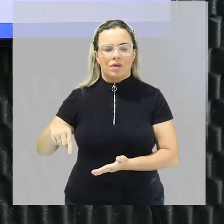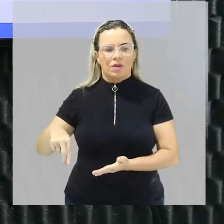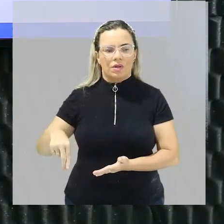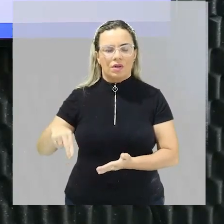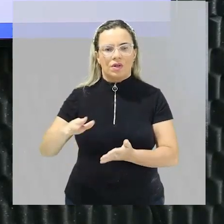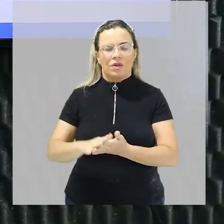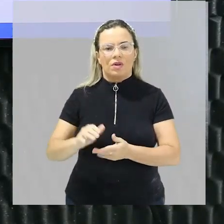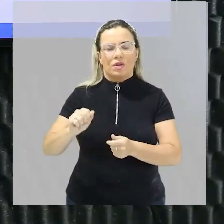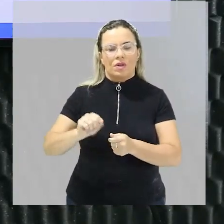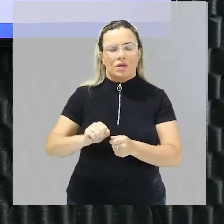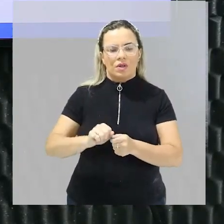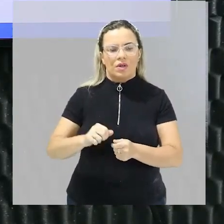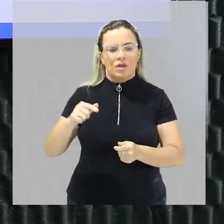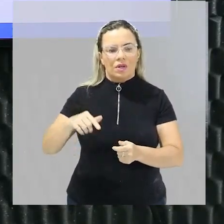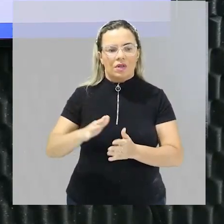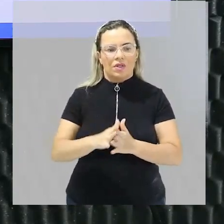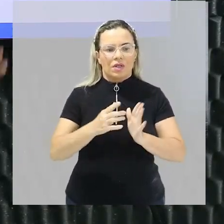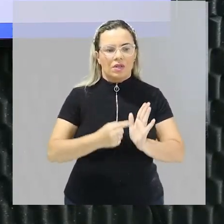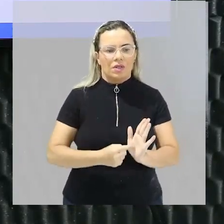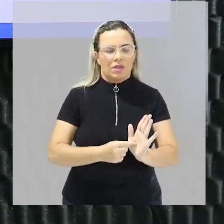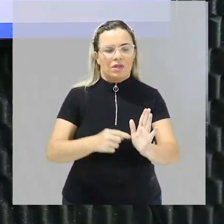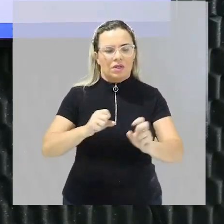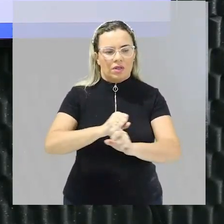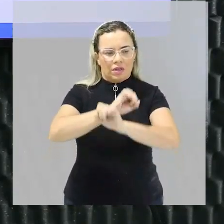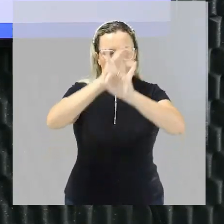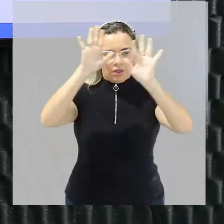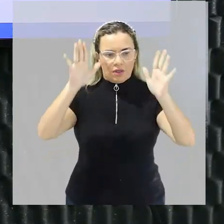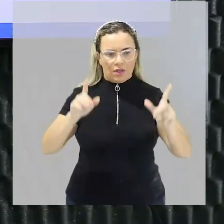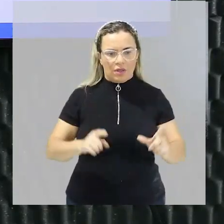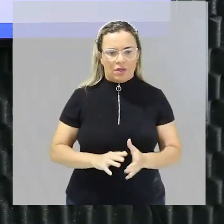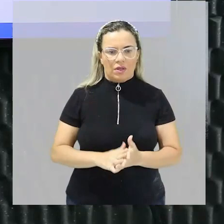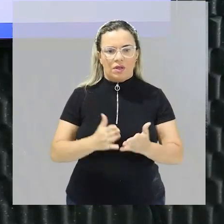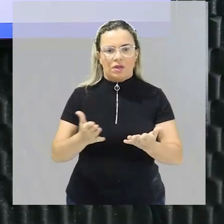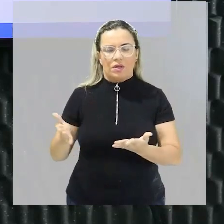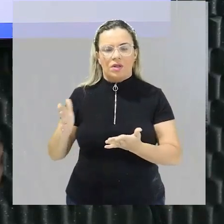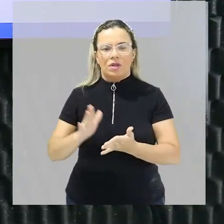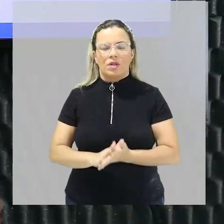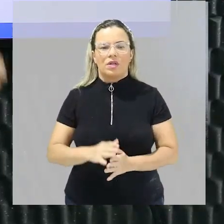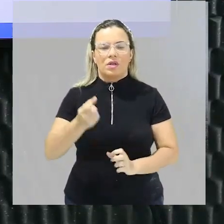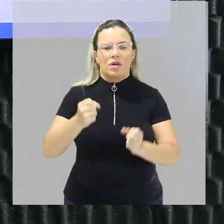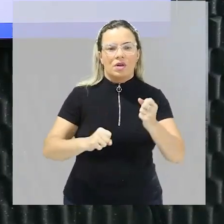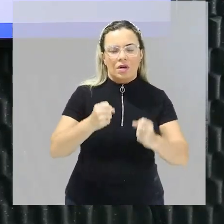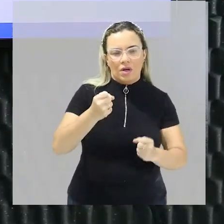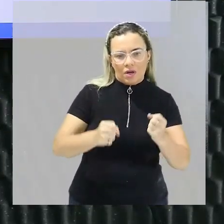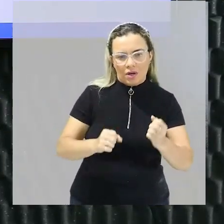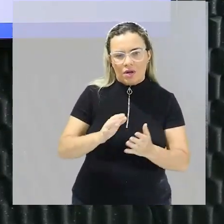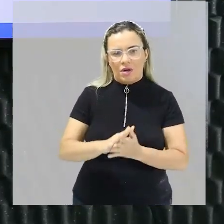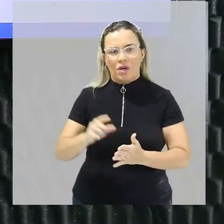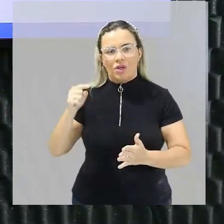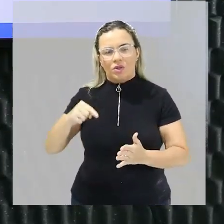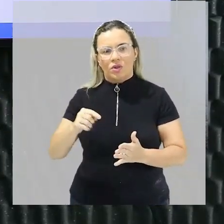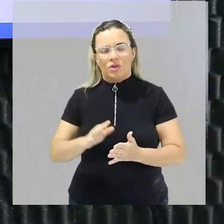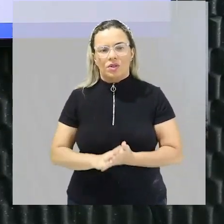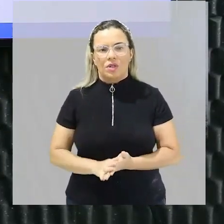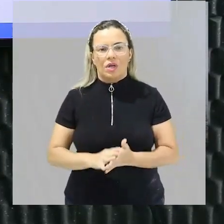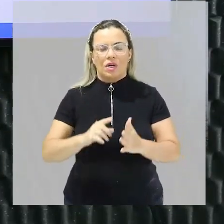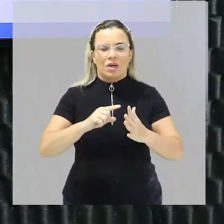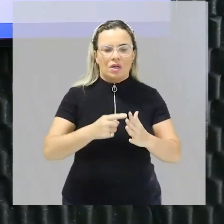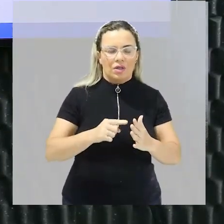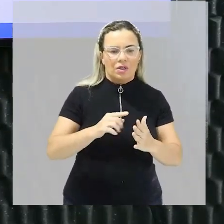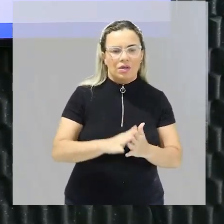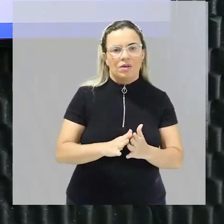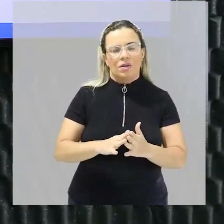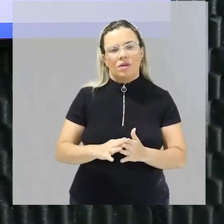quê? Olha, nós temos engrenagem, máquina, indústria, fábrica, ok?